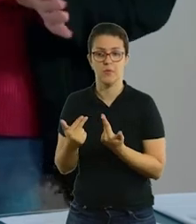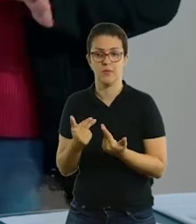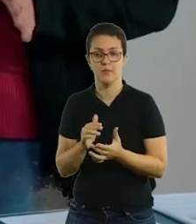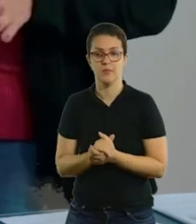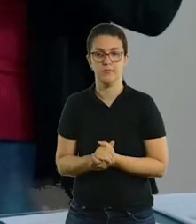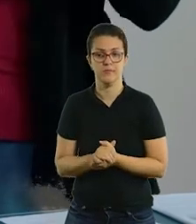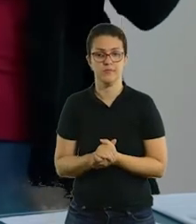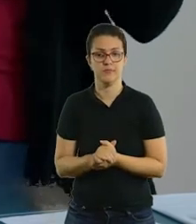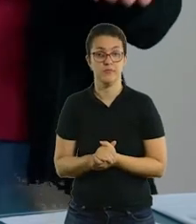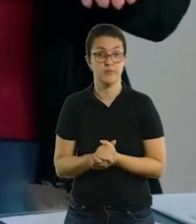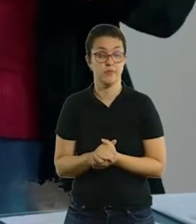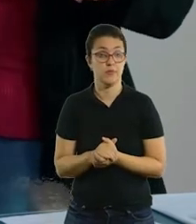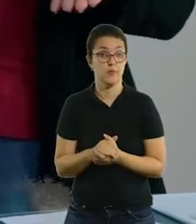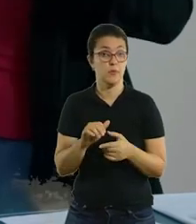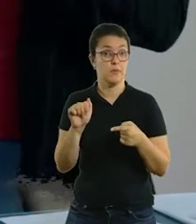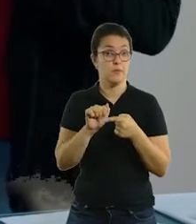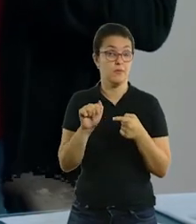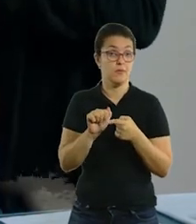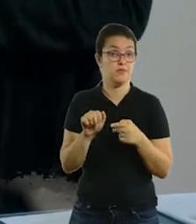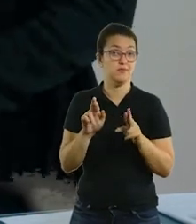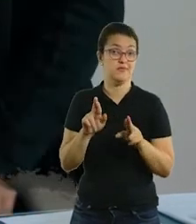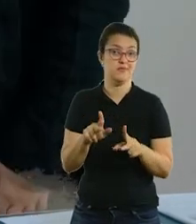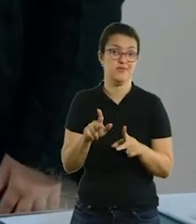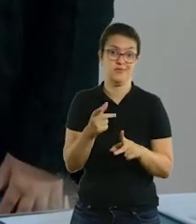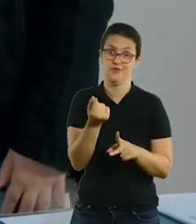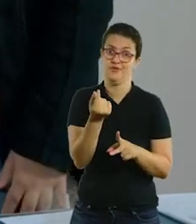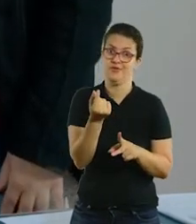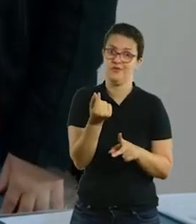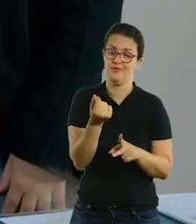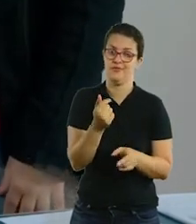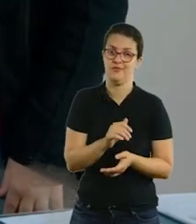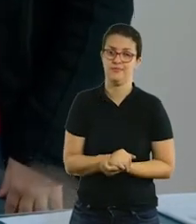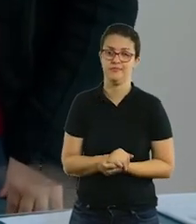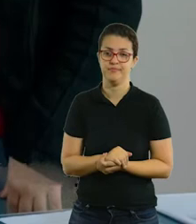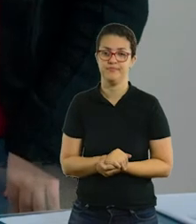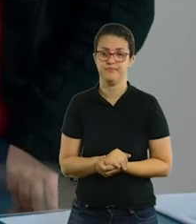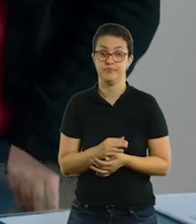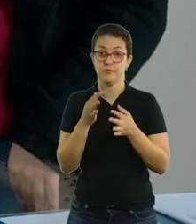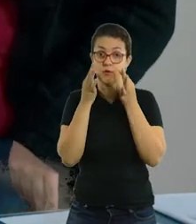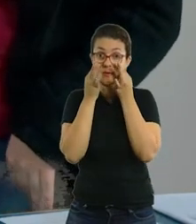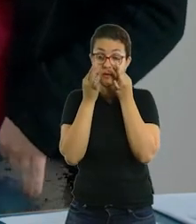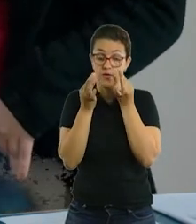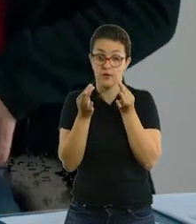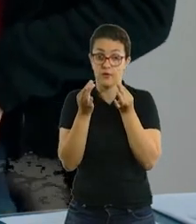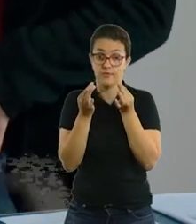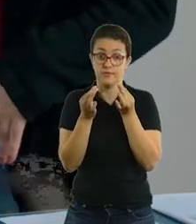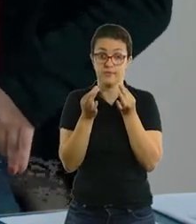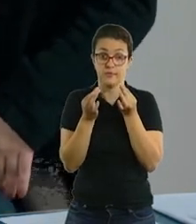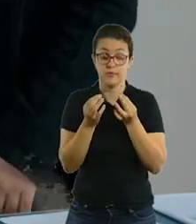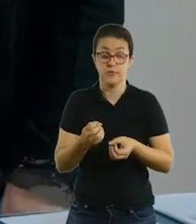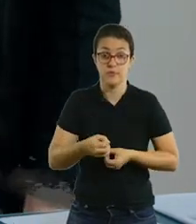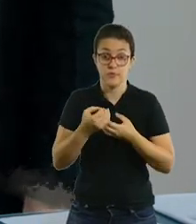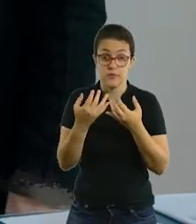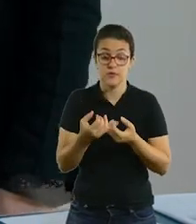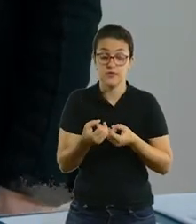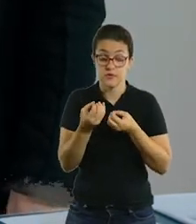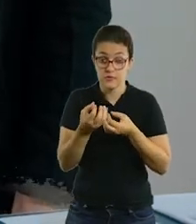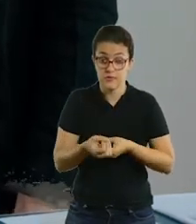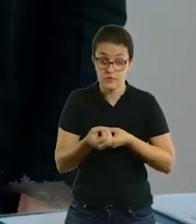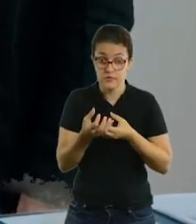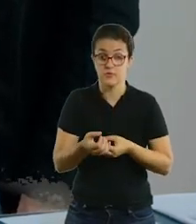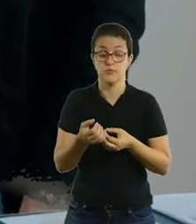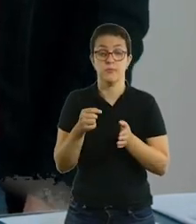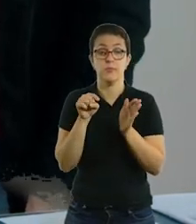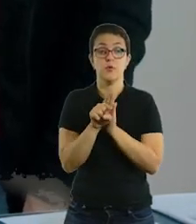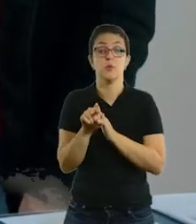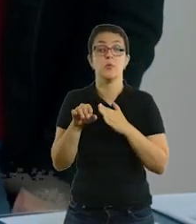mesmo raciocínio que do A. Só que agora a gente vai trabalhar com valores monetários, tá? Então, prestando atenção sempre no enunciado,